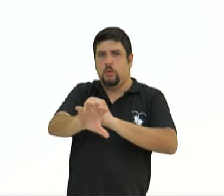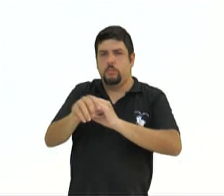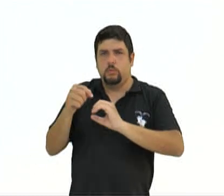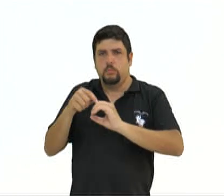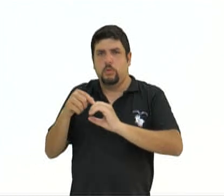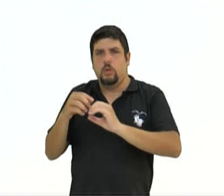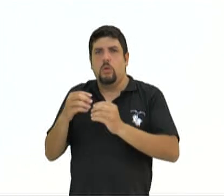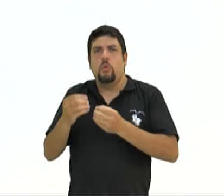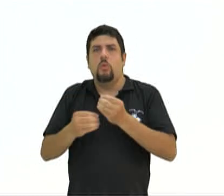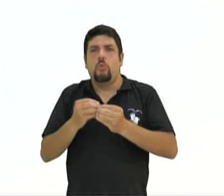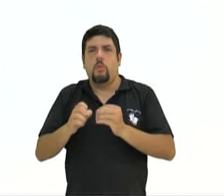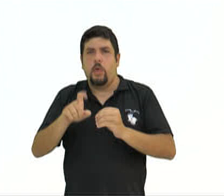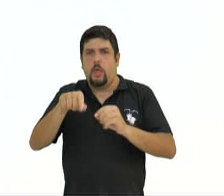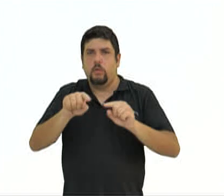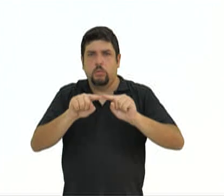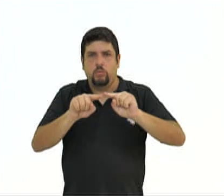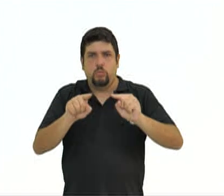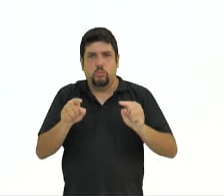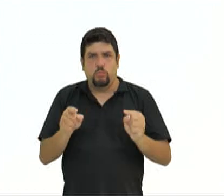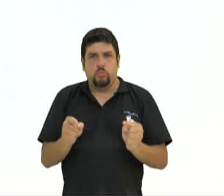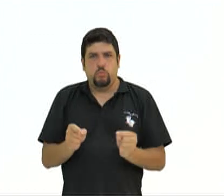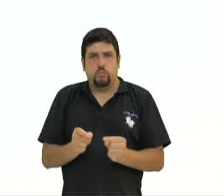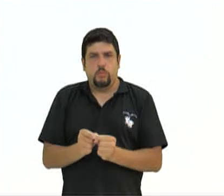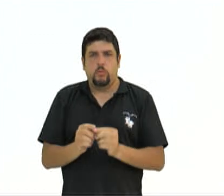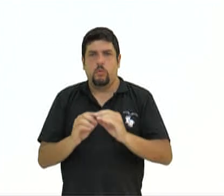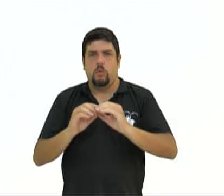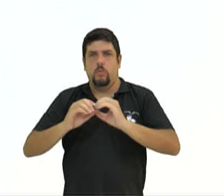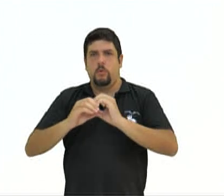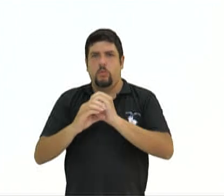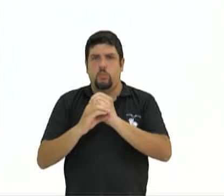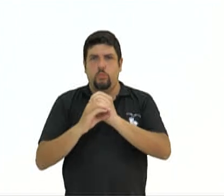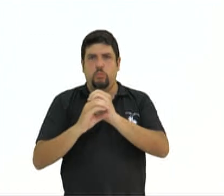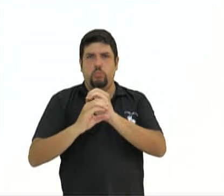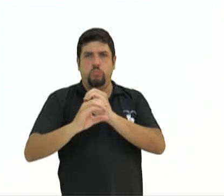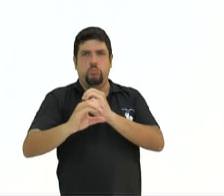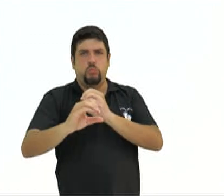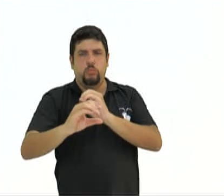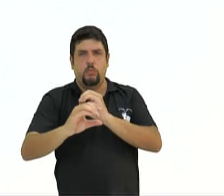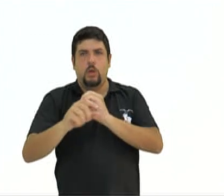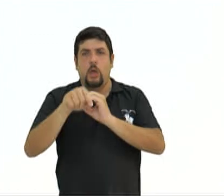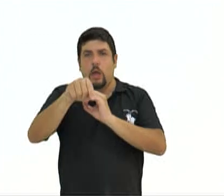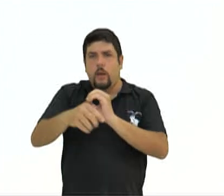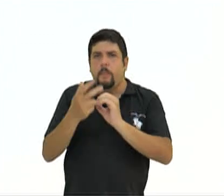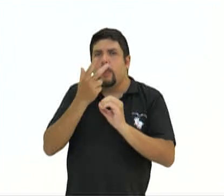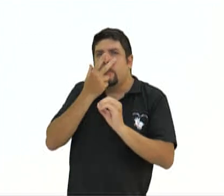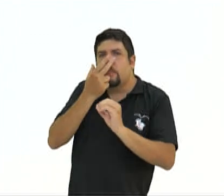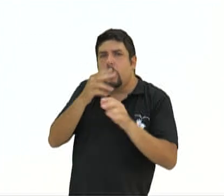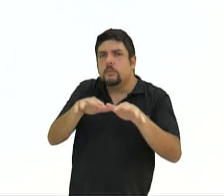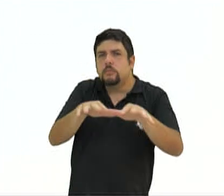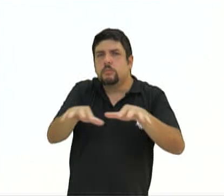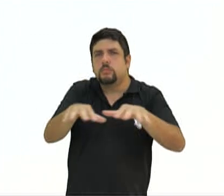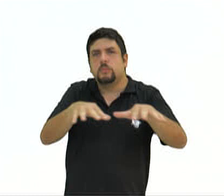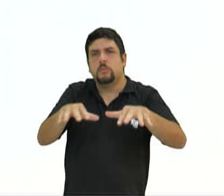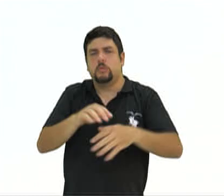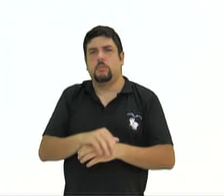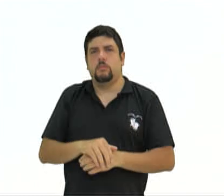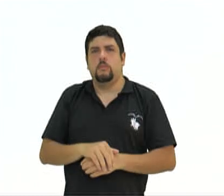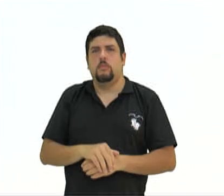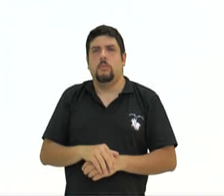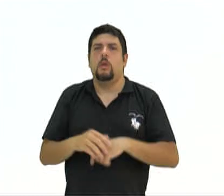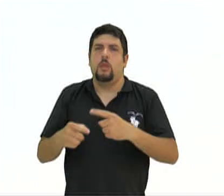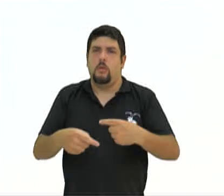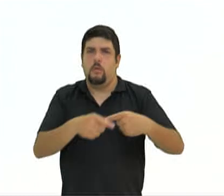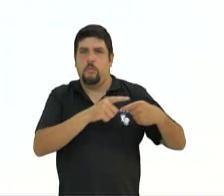em formato circular, na qual as imagens iam passando e dava a sensação que estavam se movimentando. Então, ele já pegou aquele princípio da